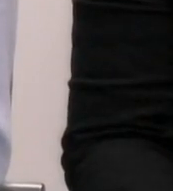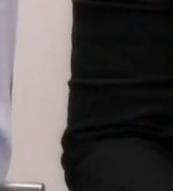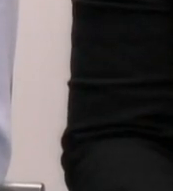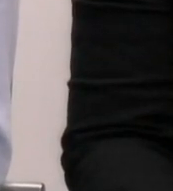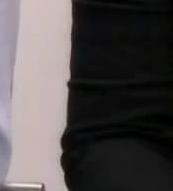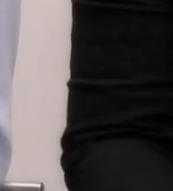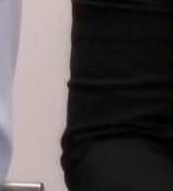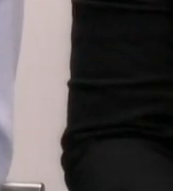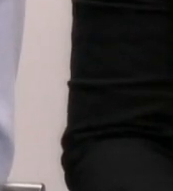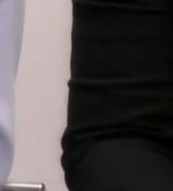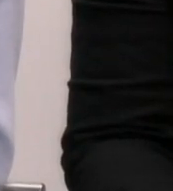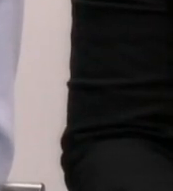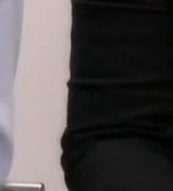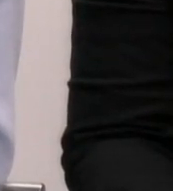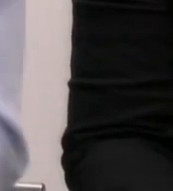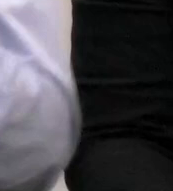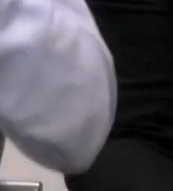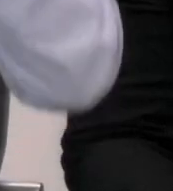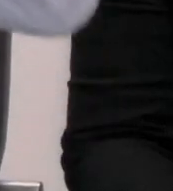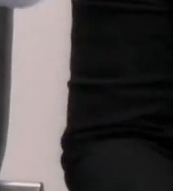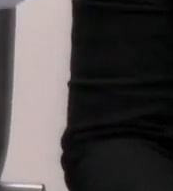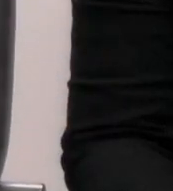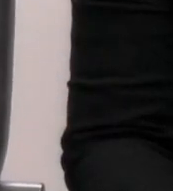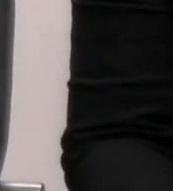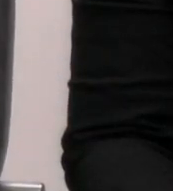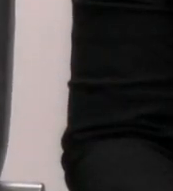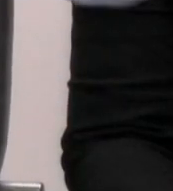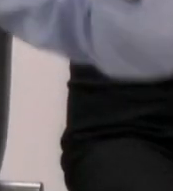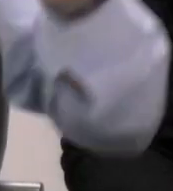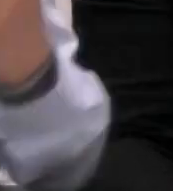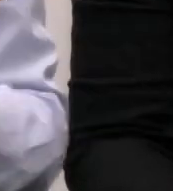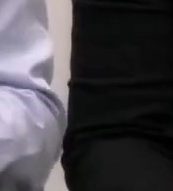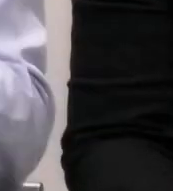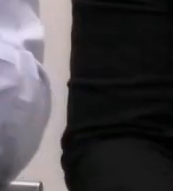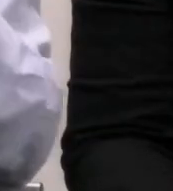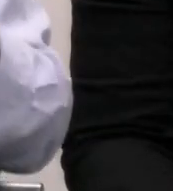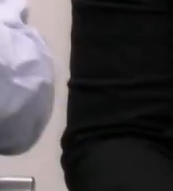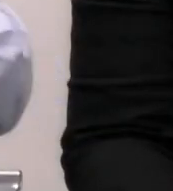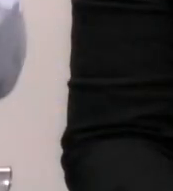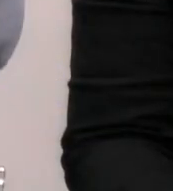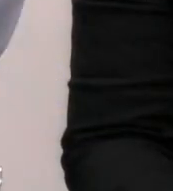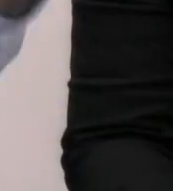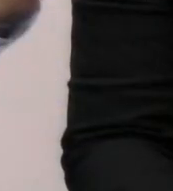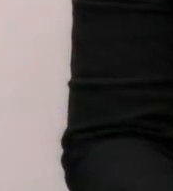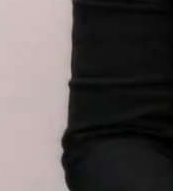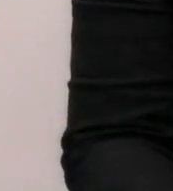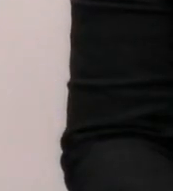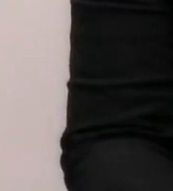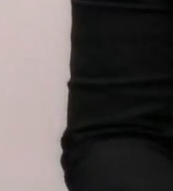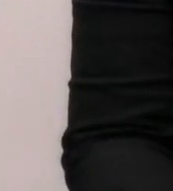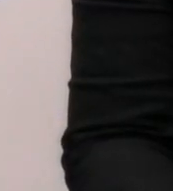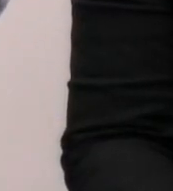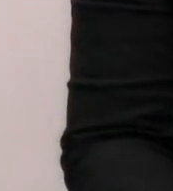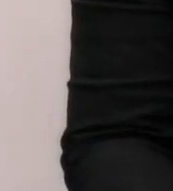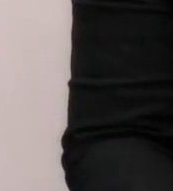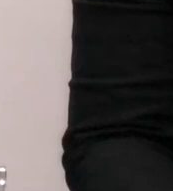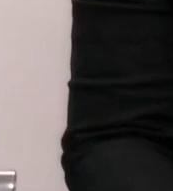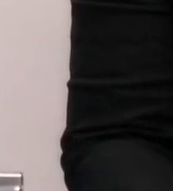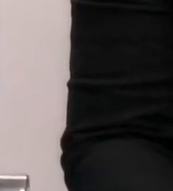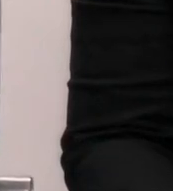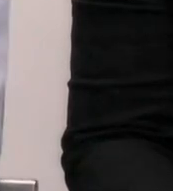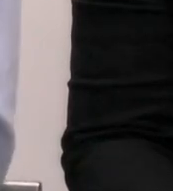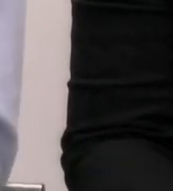esse projeto, também tem essa visão, que os clubes devem também entrar na responsabilidade pela prevenção, e